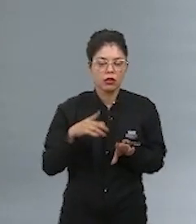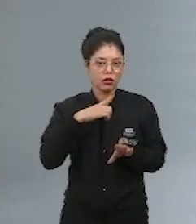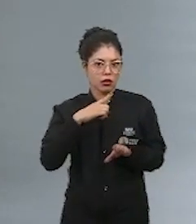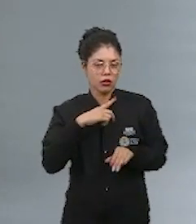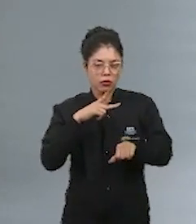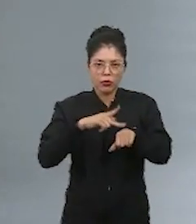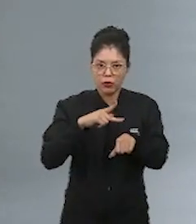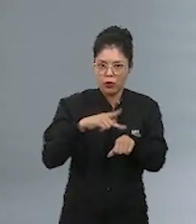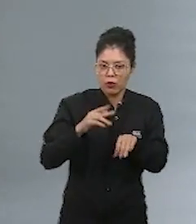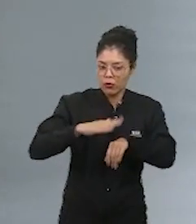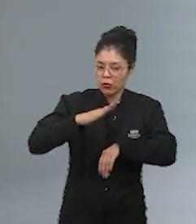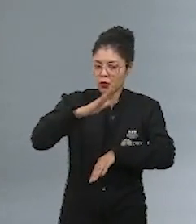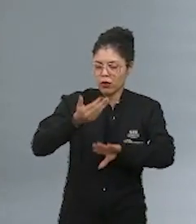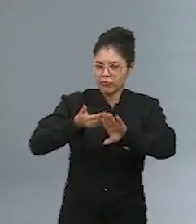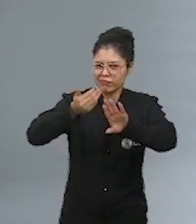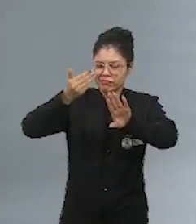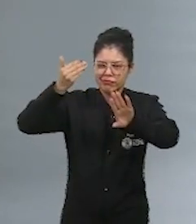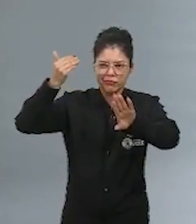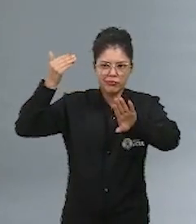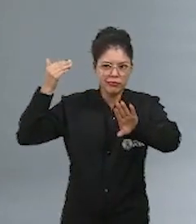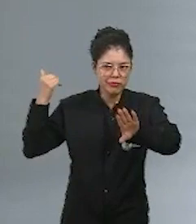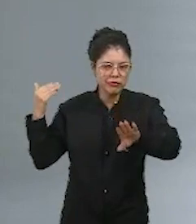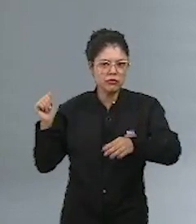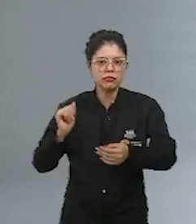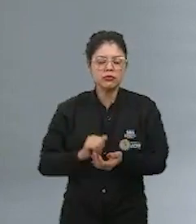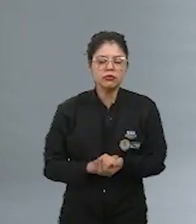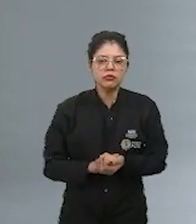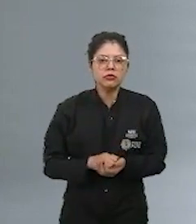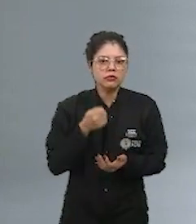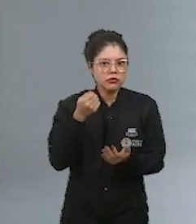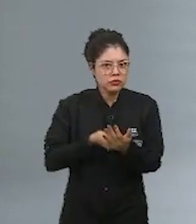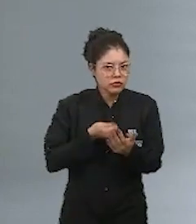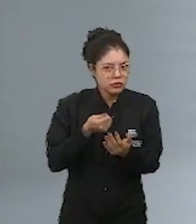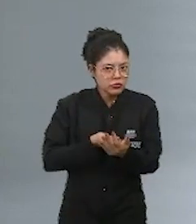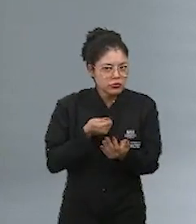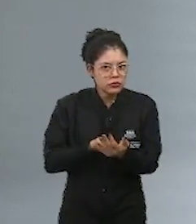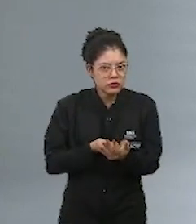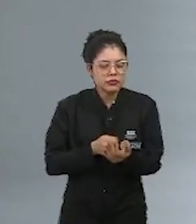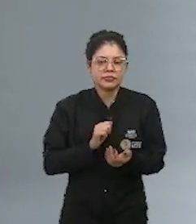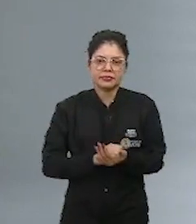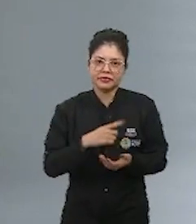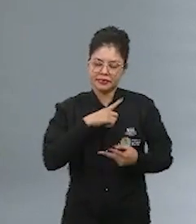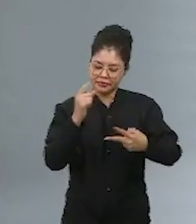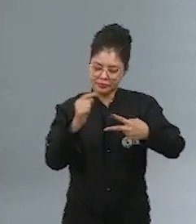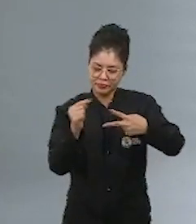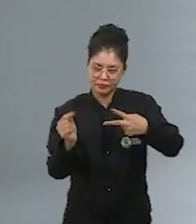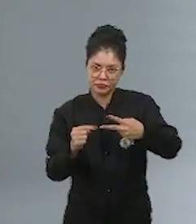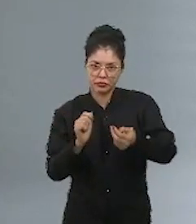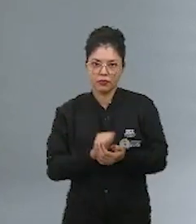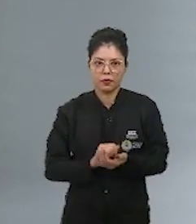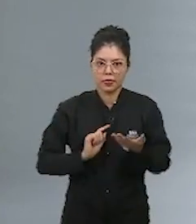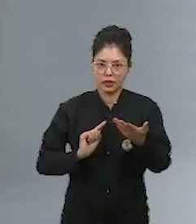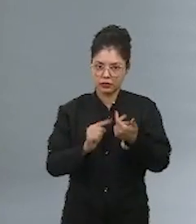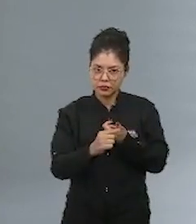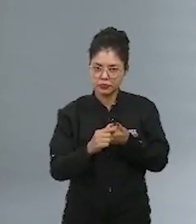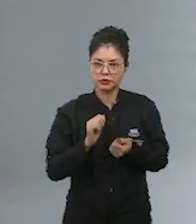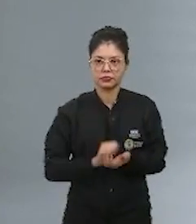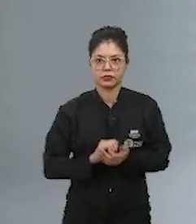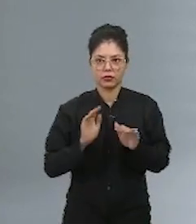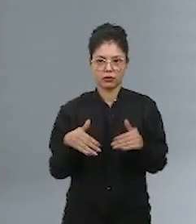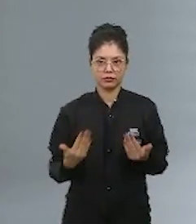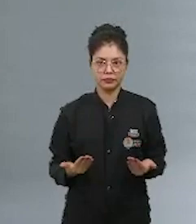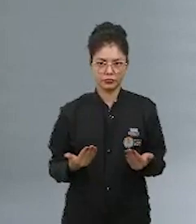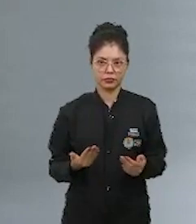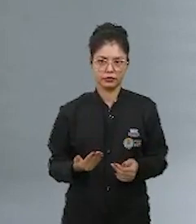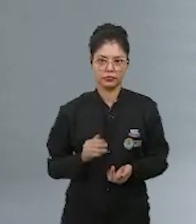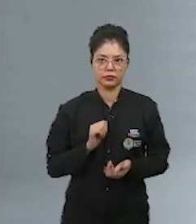as rochas mais antigas e mais resistentes. Existem dois tipos de rochas magmáticas,